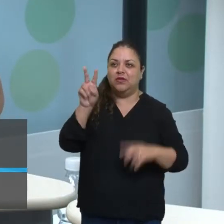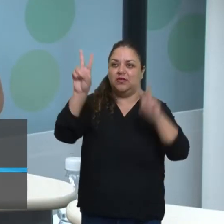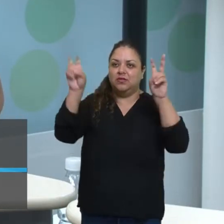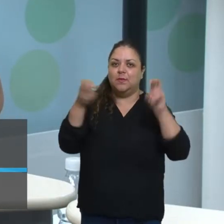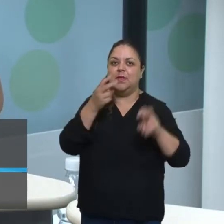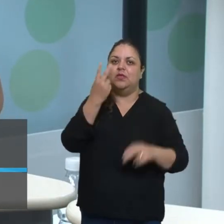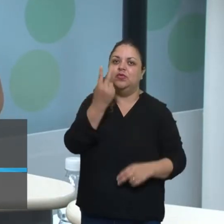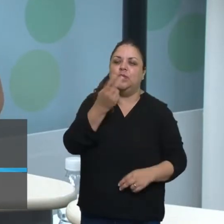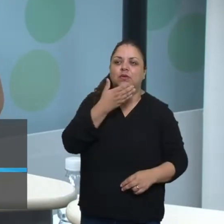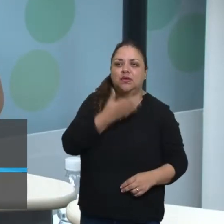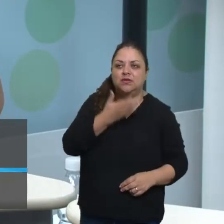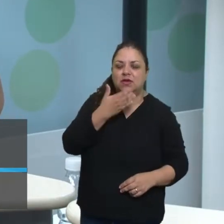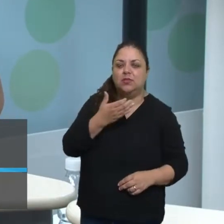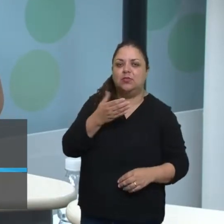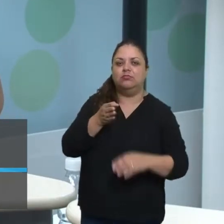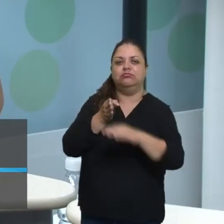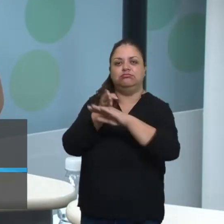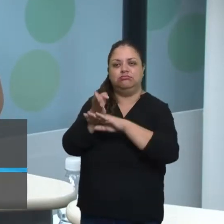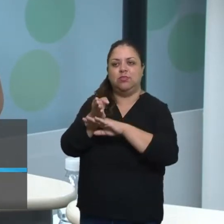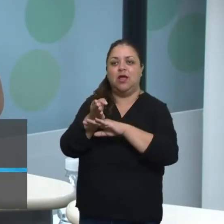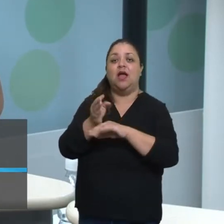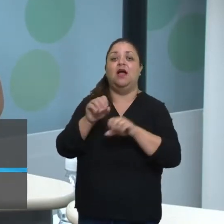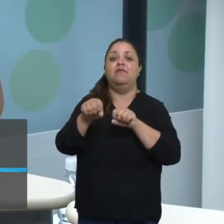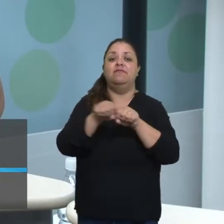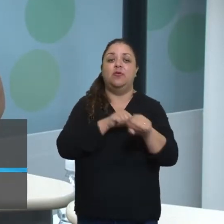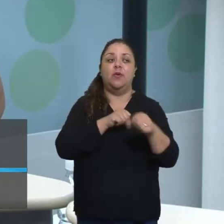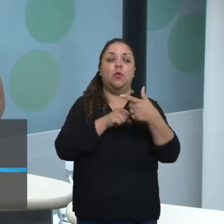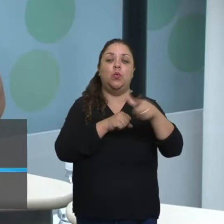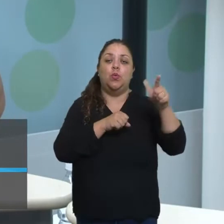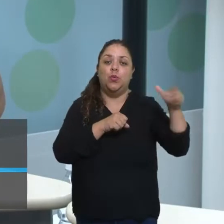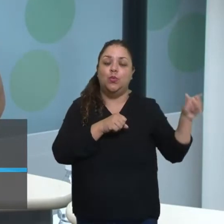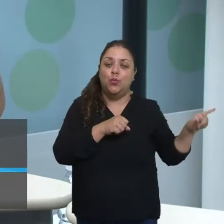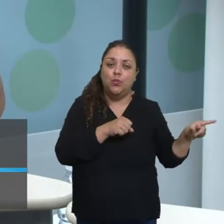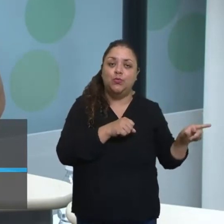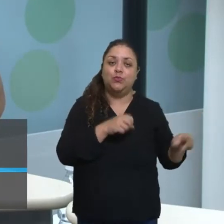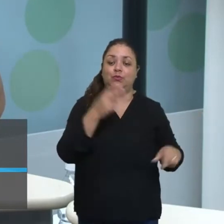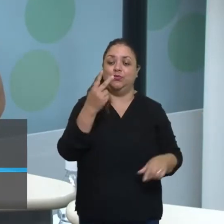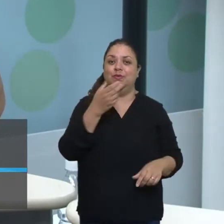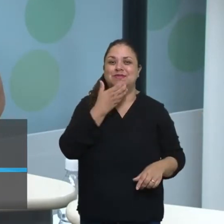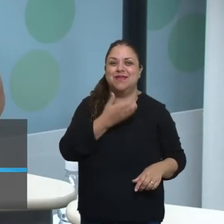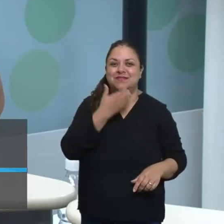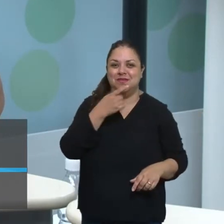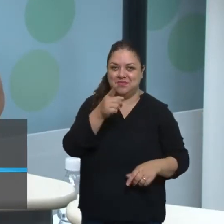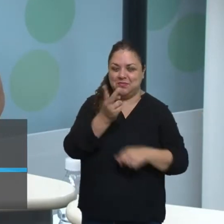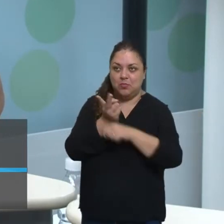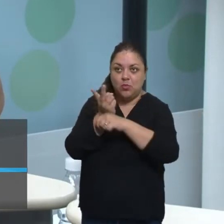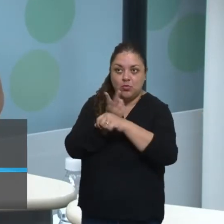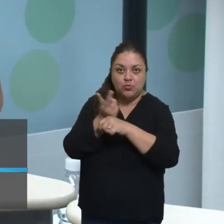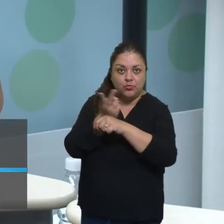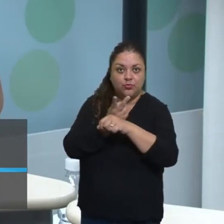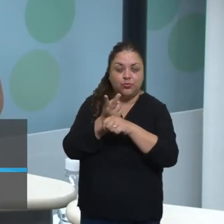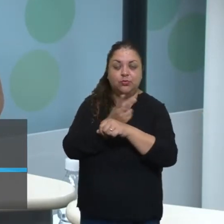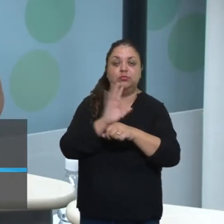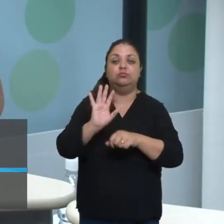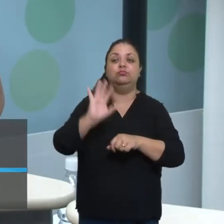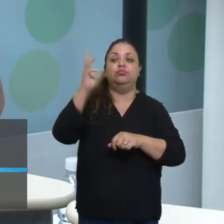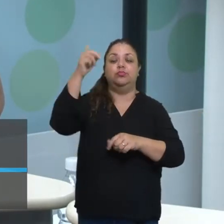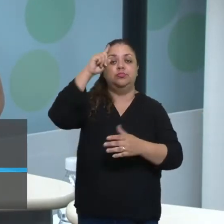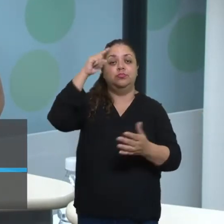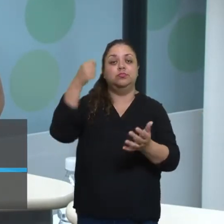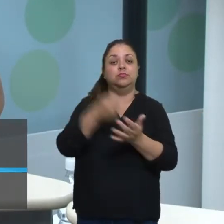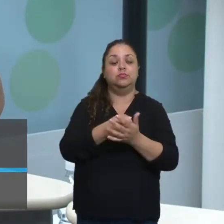repositório dois de dezembro e vai aparecer lá a formação que ocorreu Então nesse